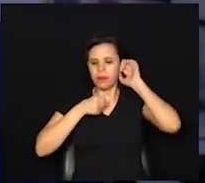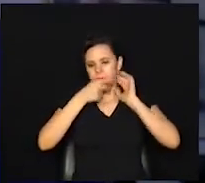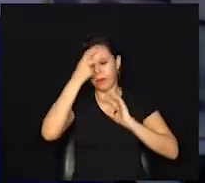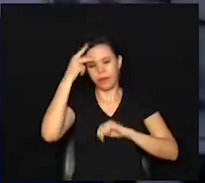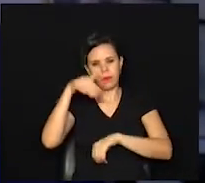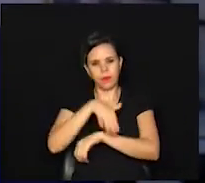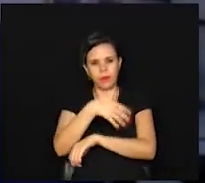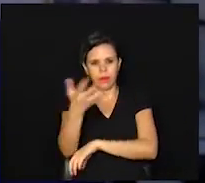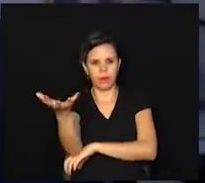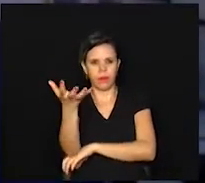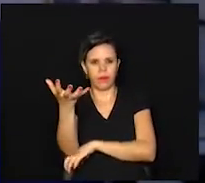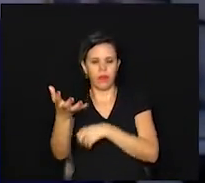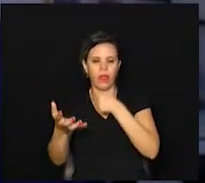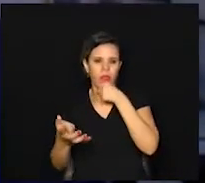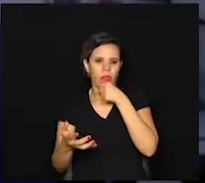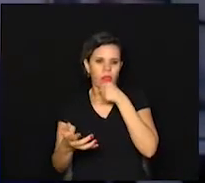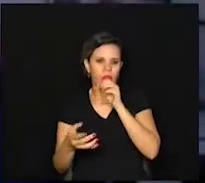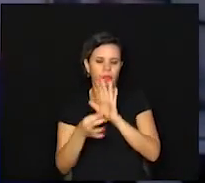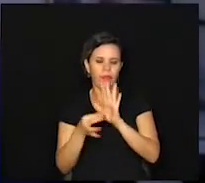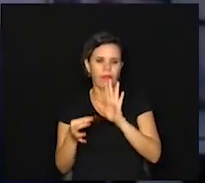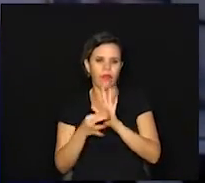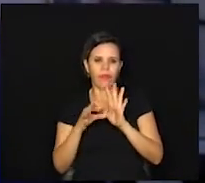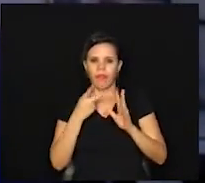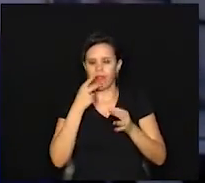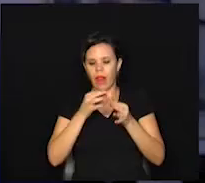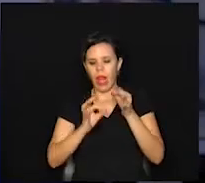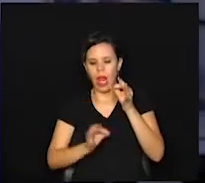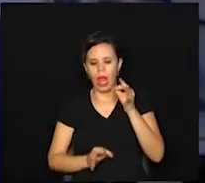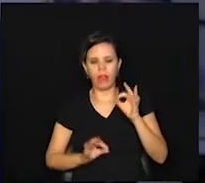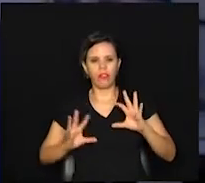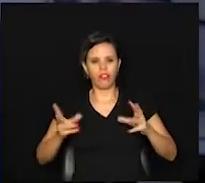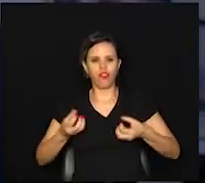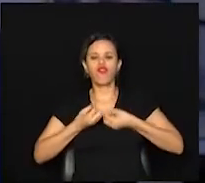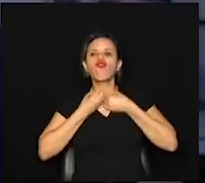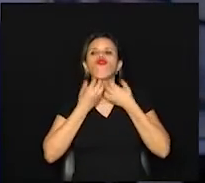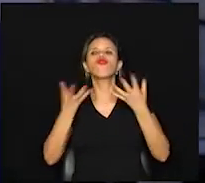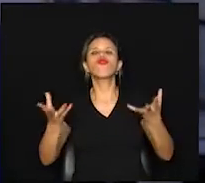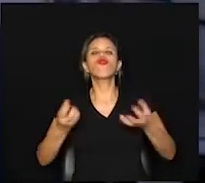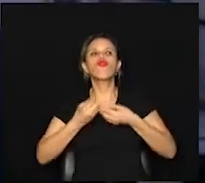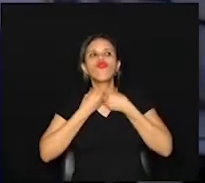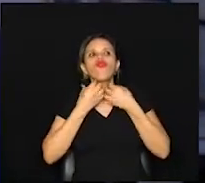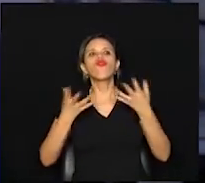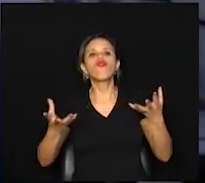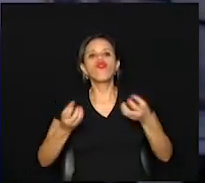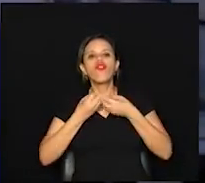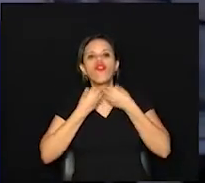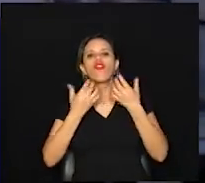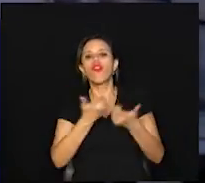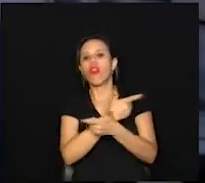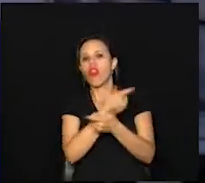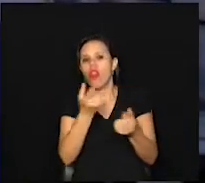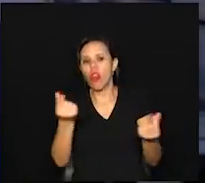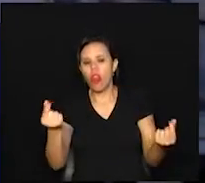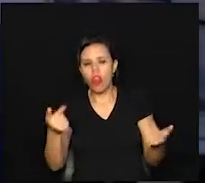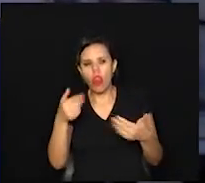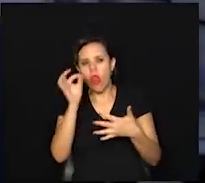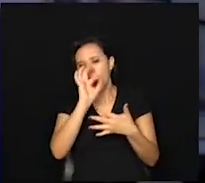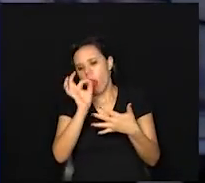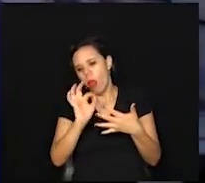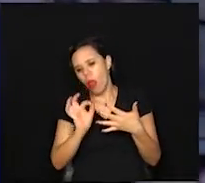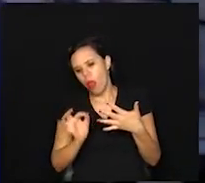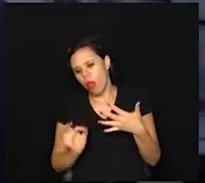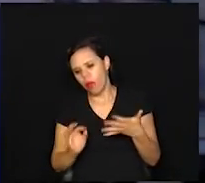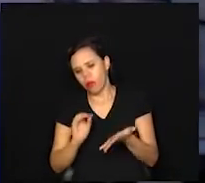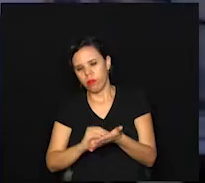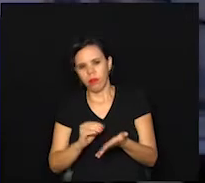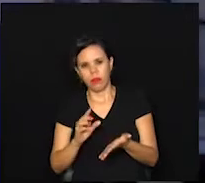ia falar, sabe? E falava de tudo, desabafava, falava que não tinha dinheiro para não sei o quê, falava... E